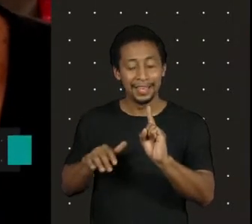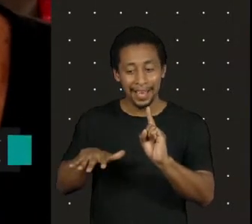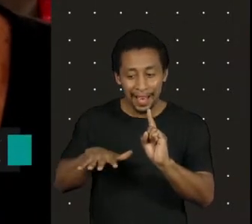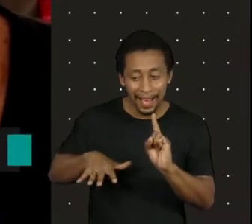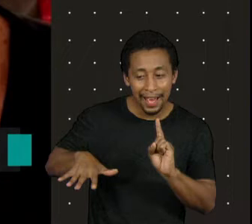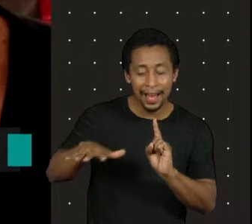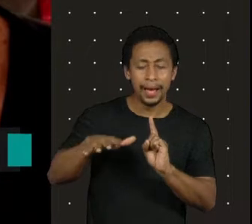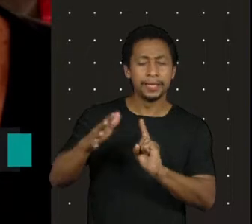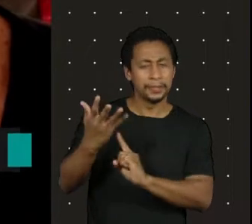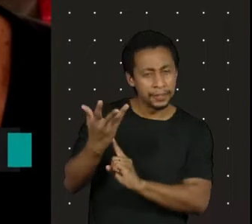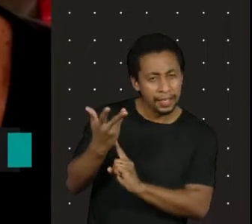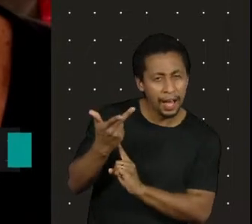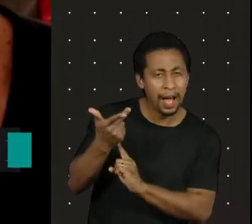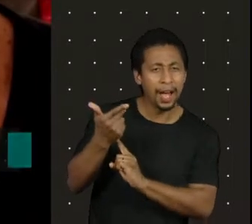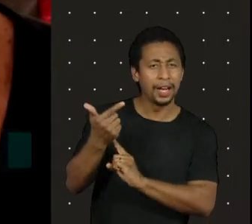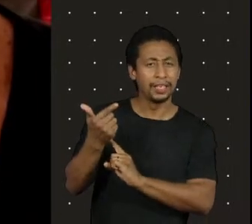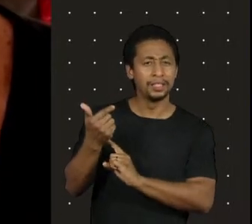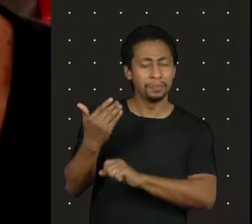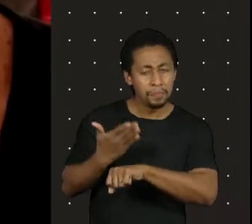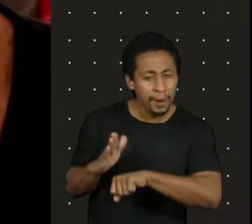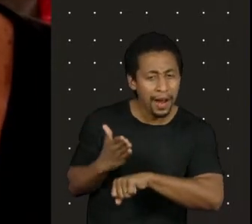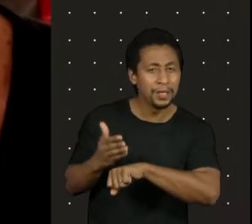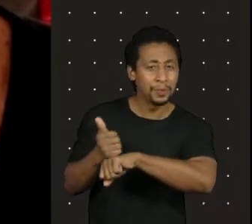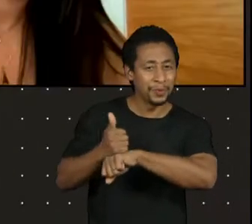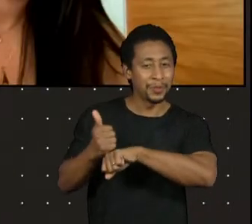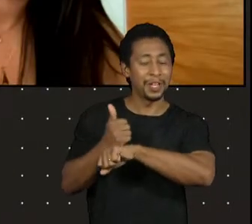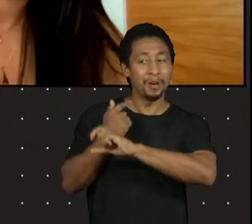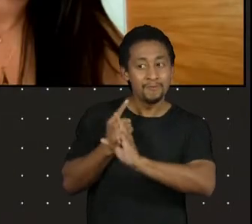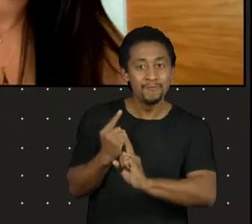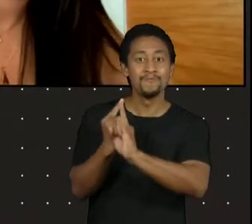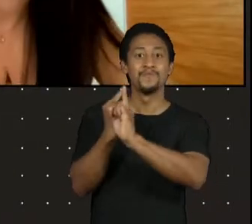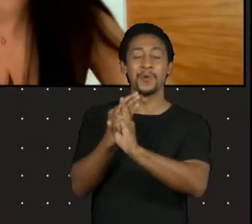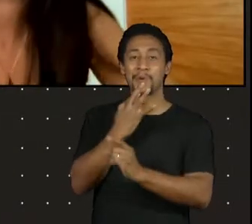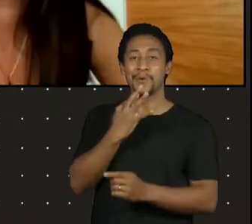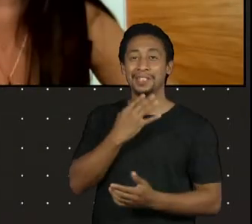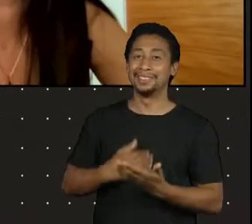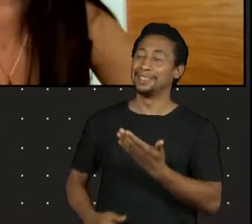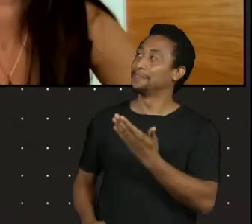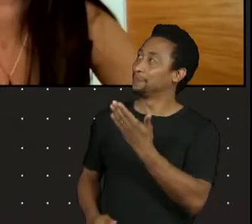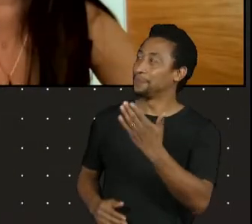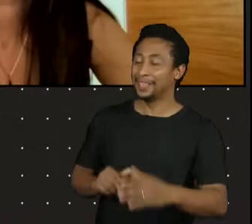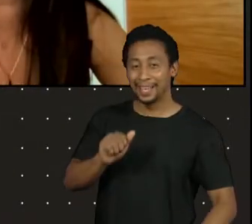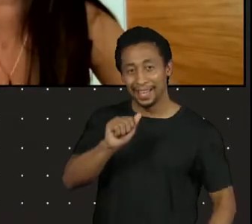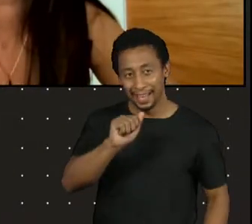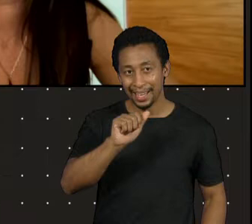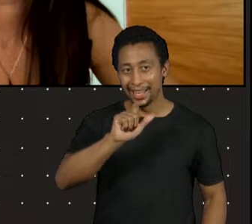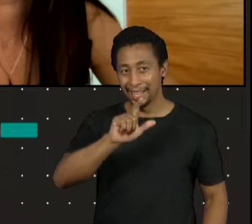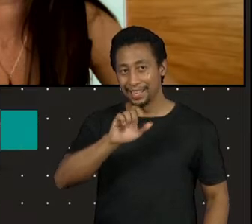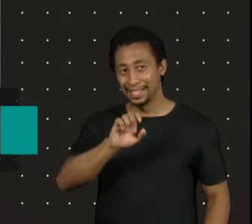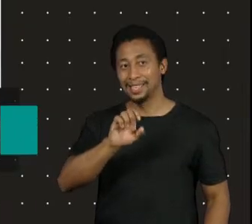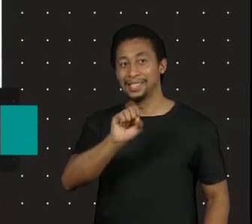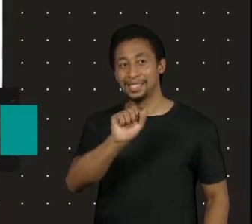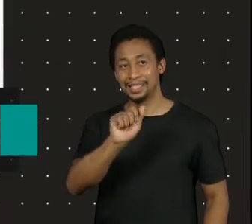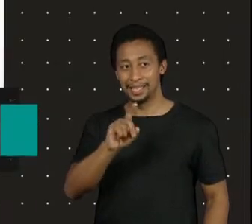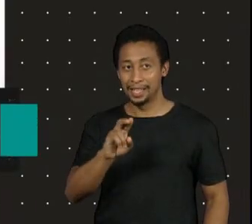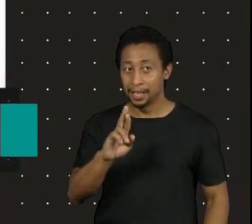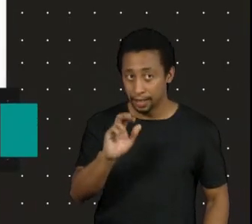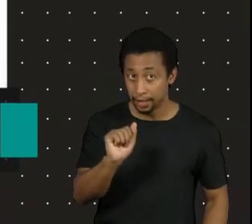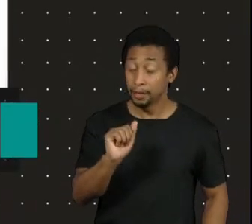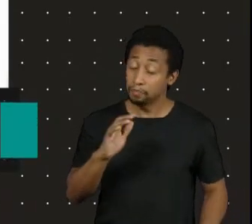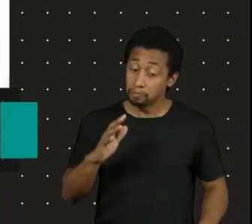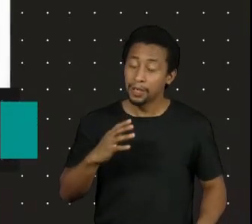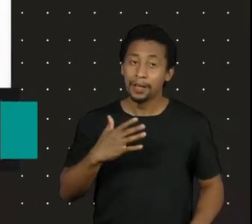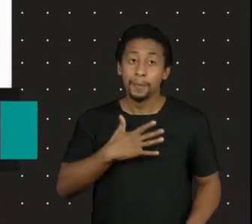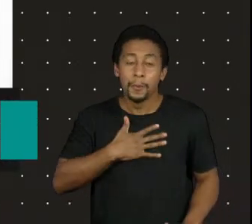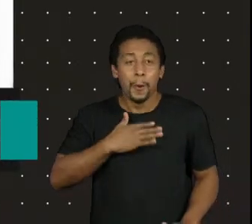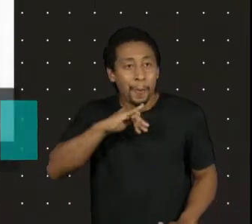artísticos, profissionais que eu tive com a Alessandra Negrini. Tive a oportunidade de fazer esse trabalho com ela, num especial